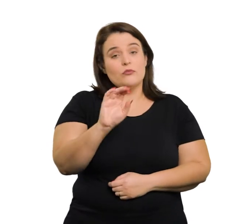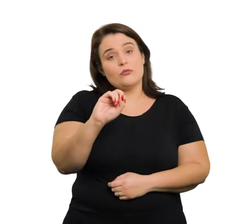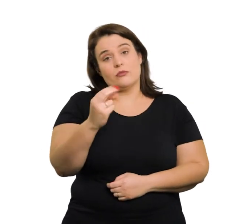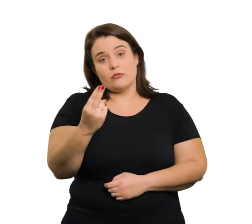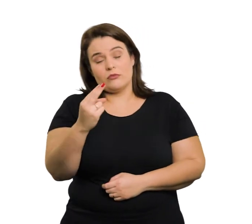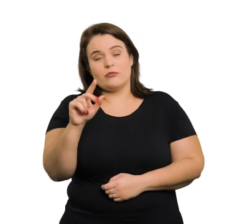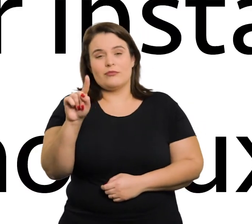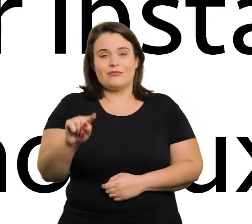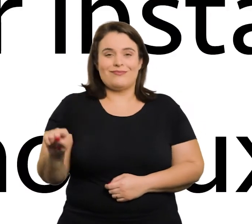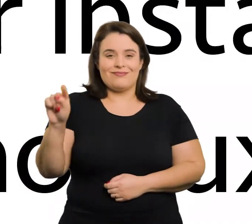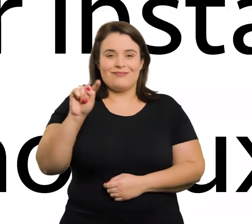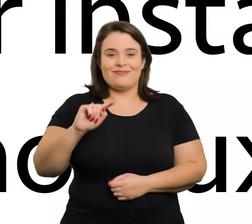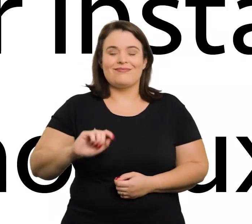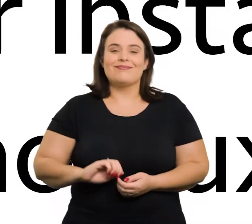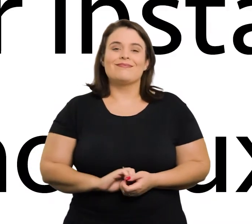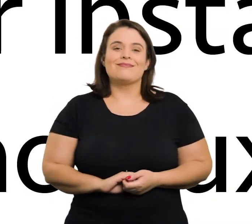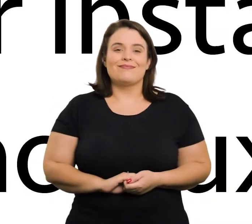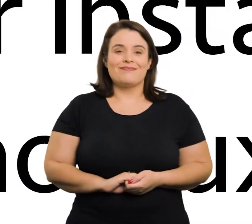quadriculado/circular.